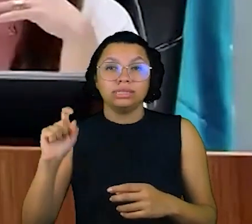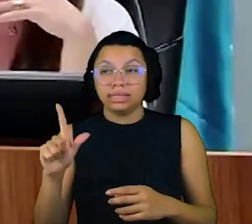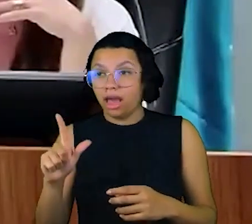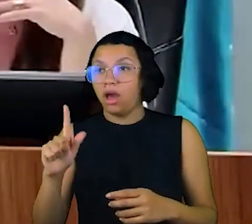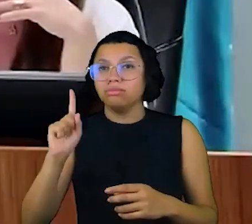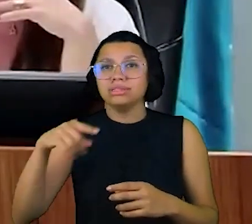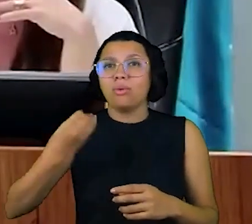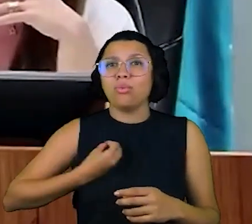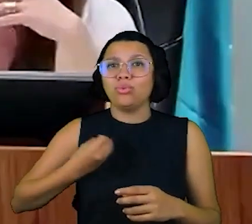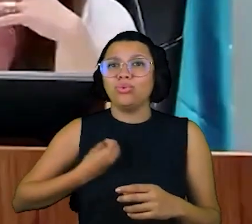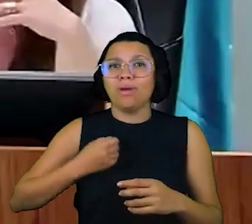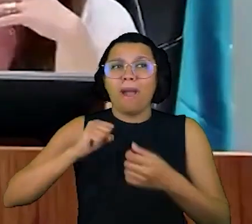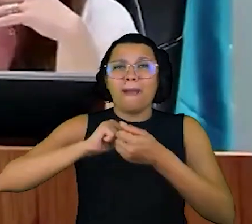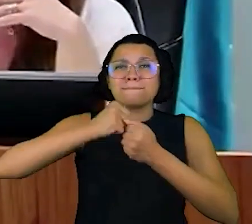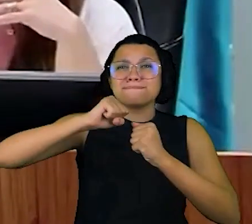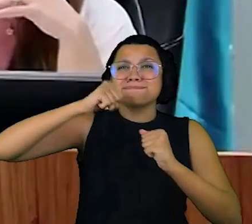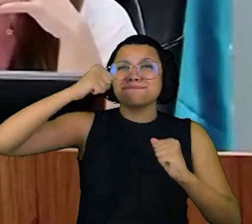números